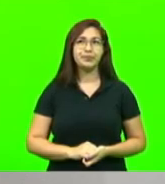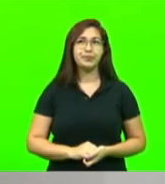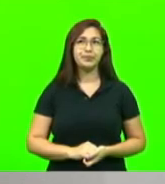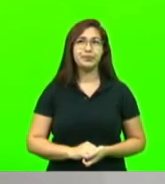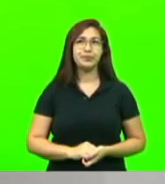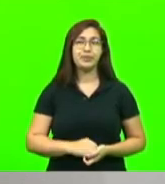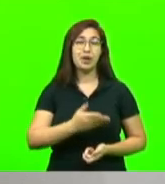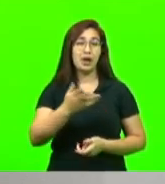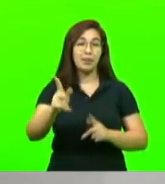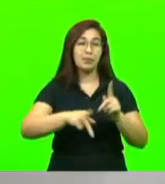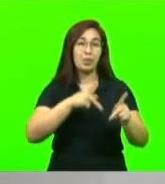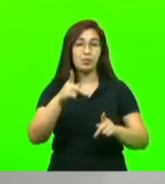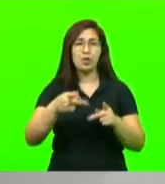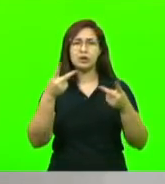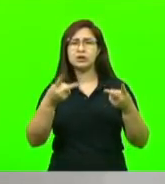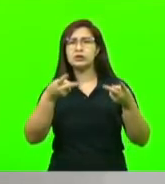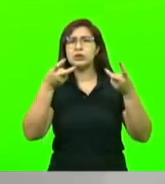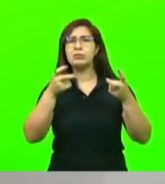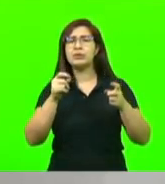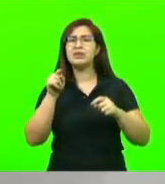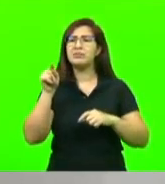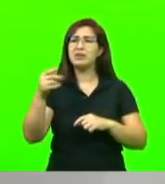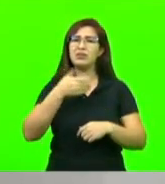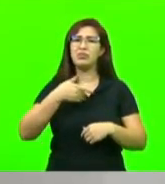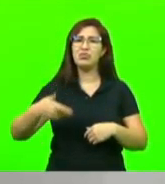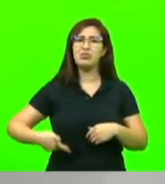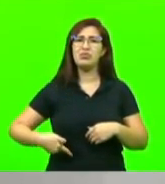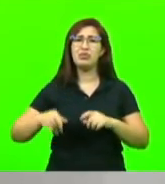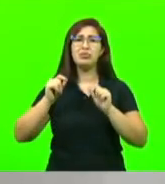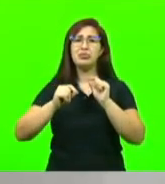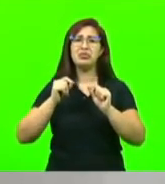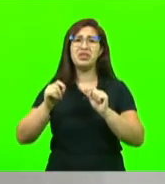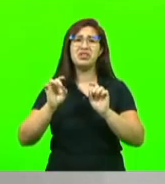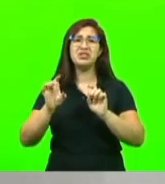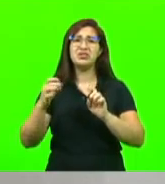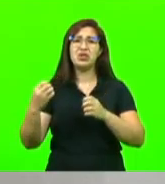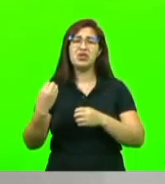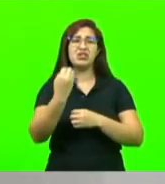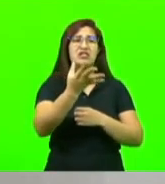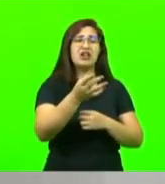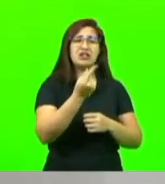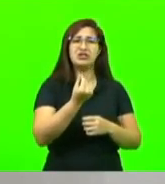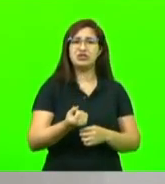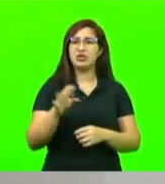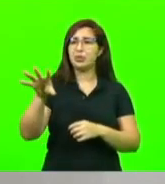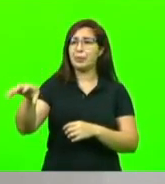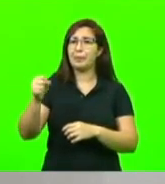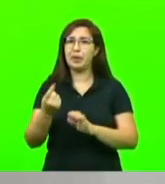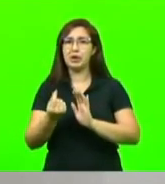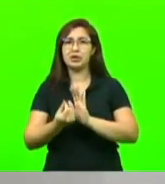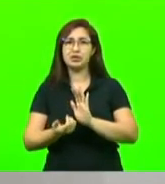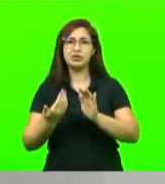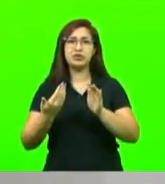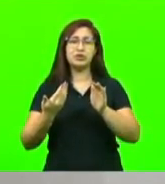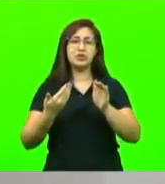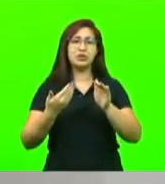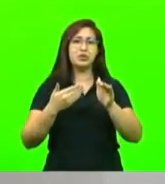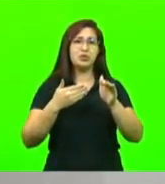observando que o governo, na verdade, é um mero repassador de dinheiro. Saca, deputado Lima, do cofre que sangra